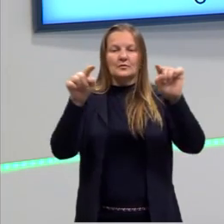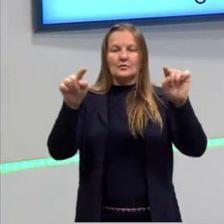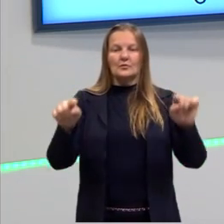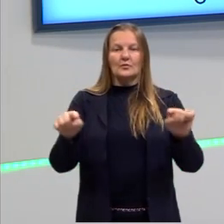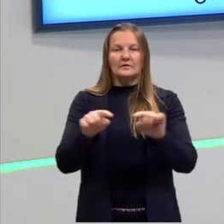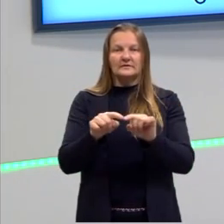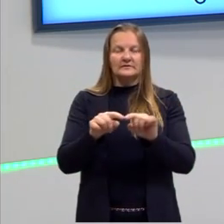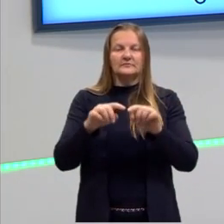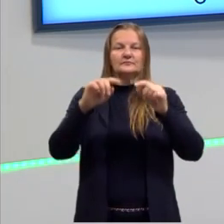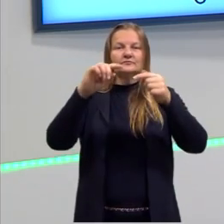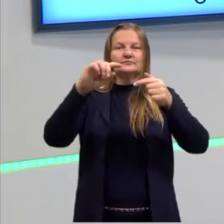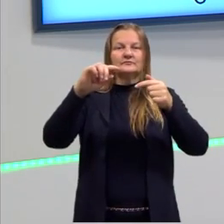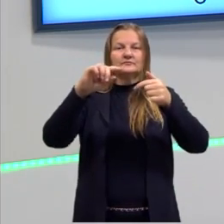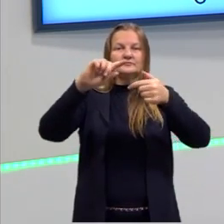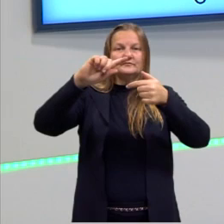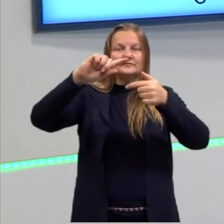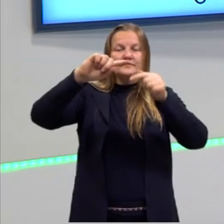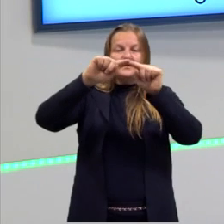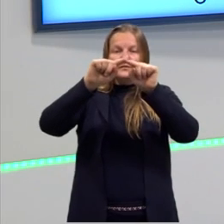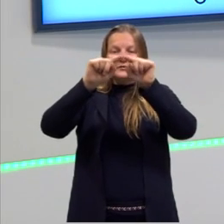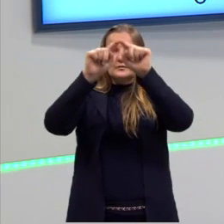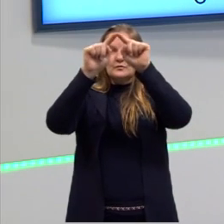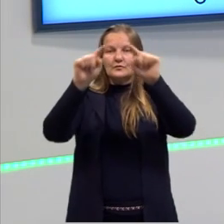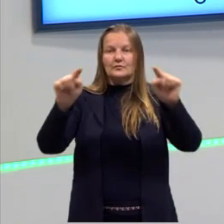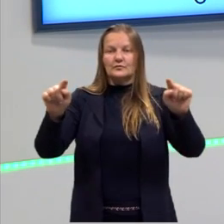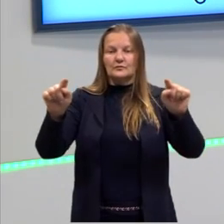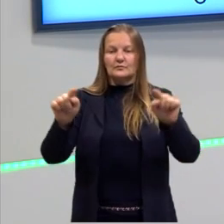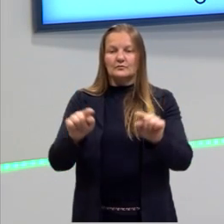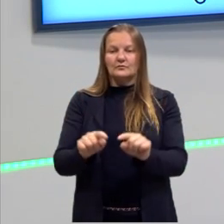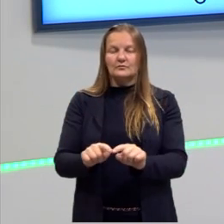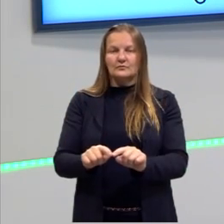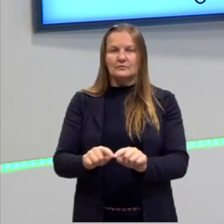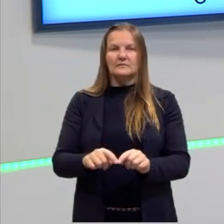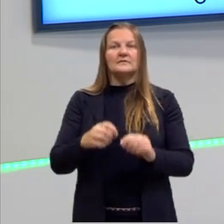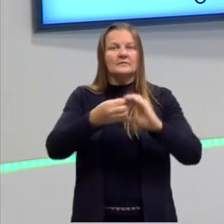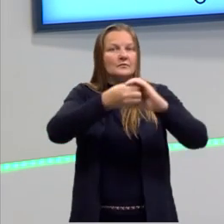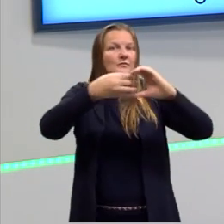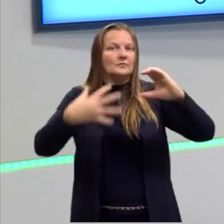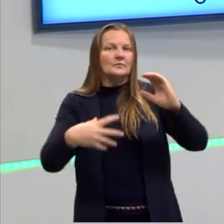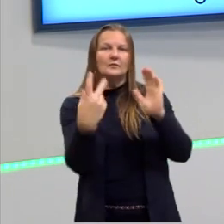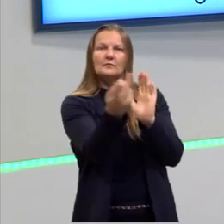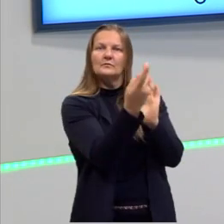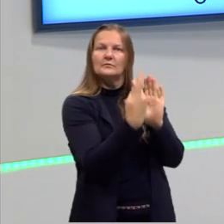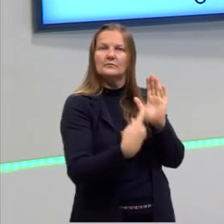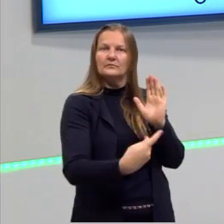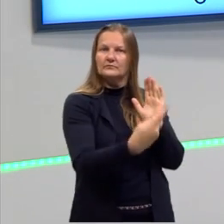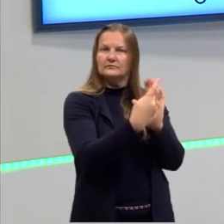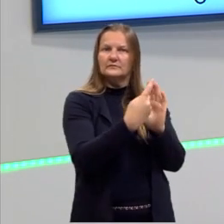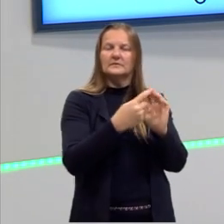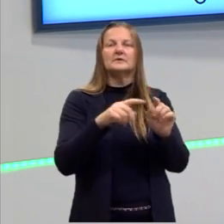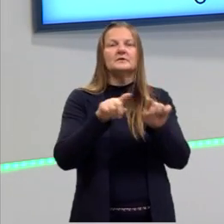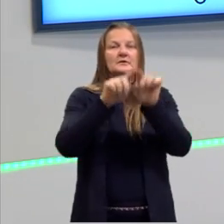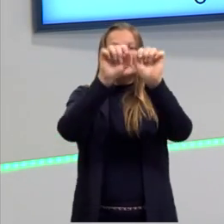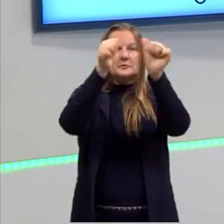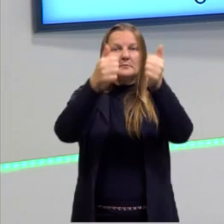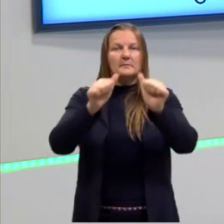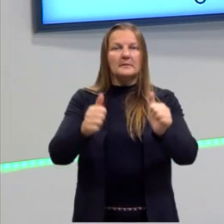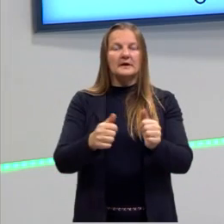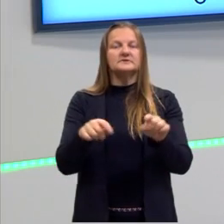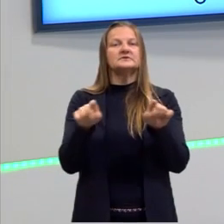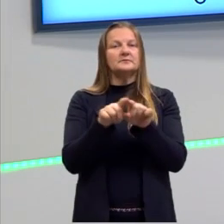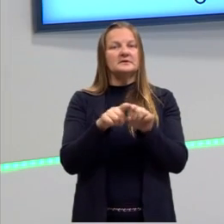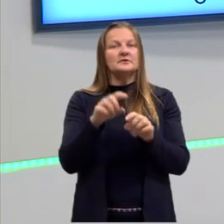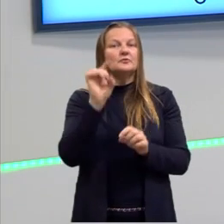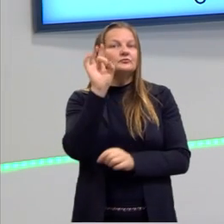tango e losango essas figuras elas são classificadas também como paralelogramos